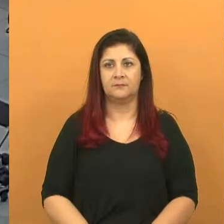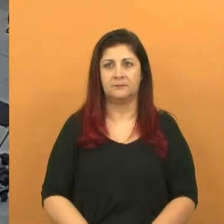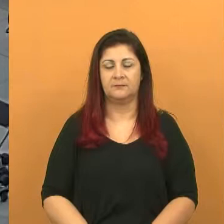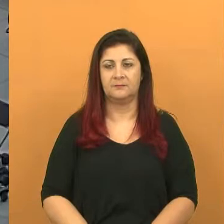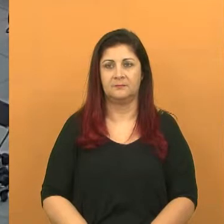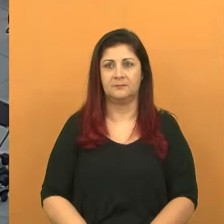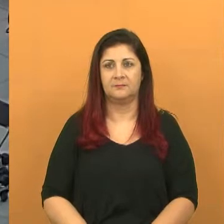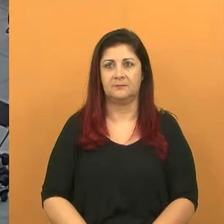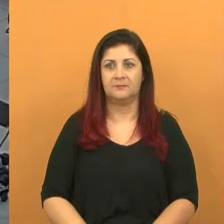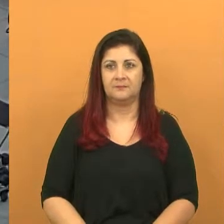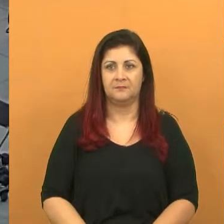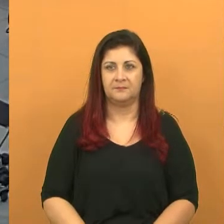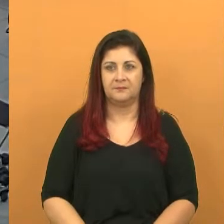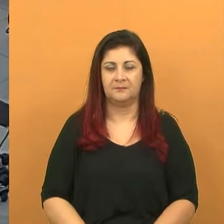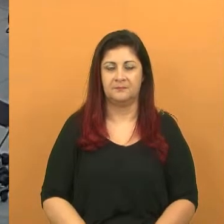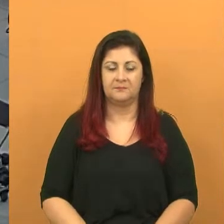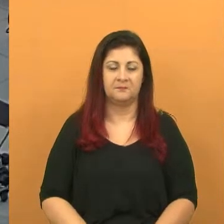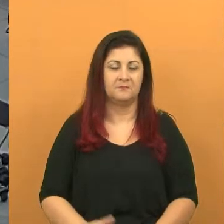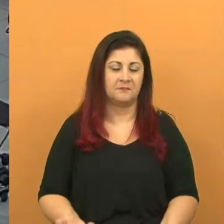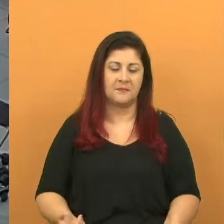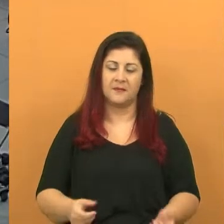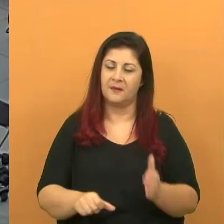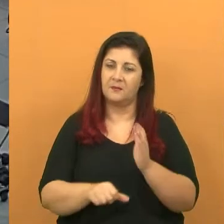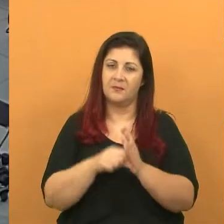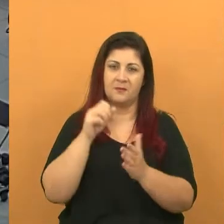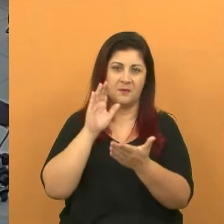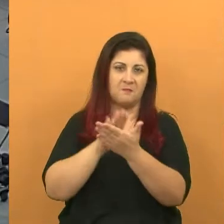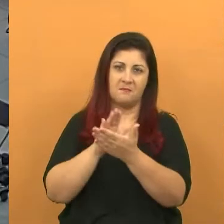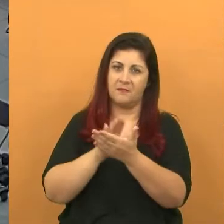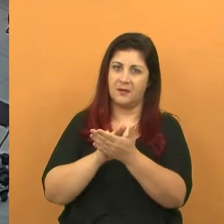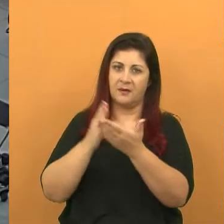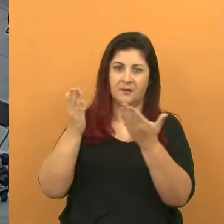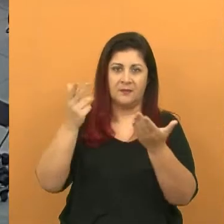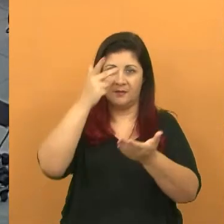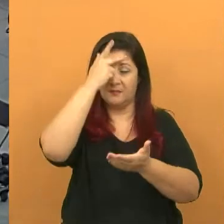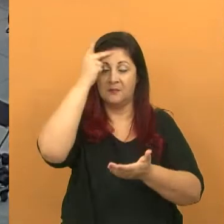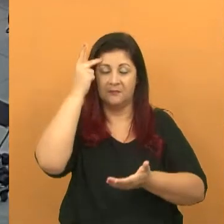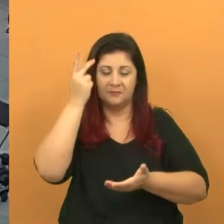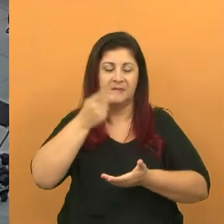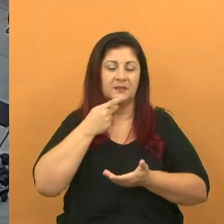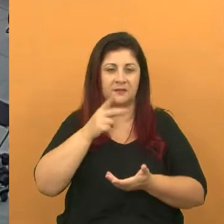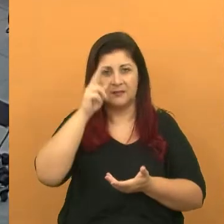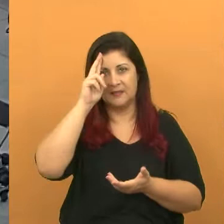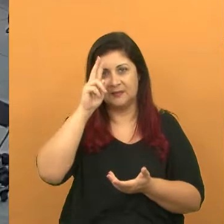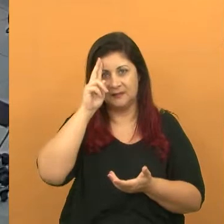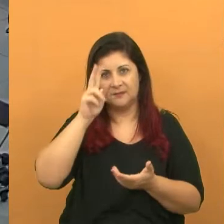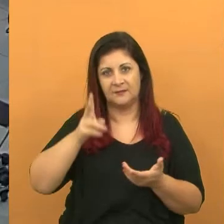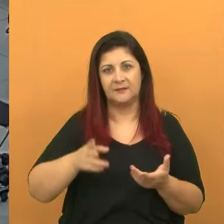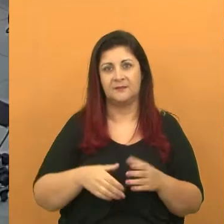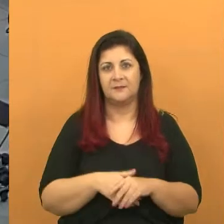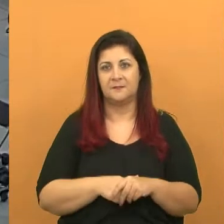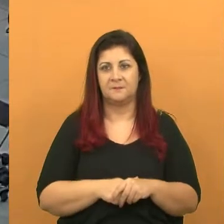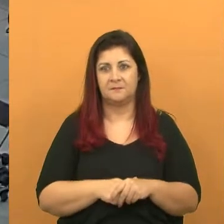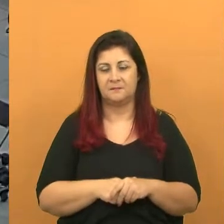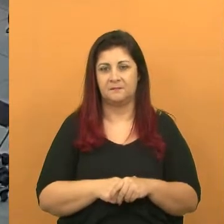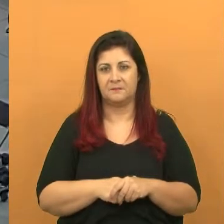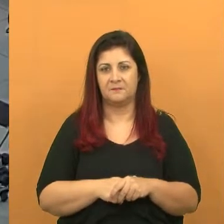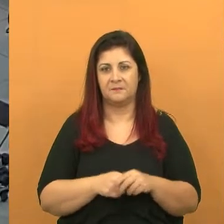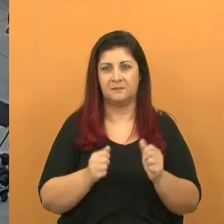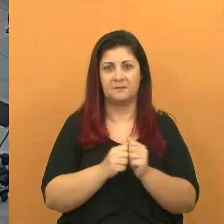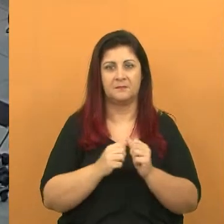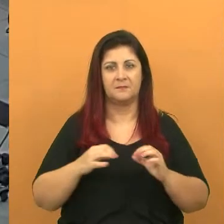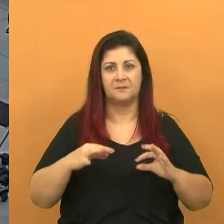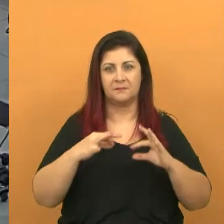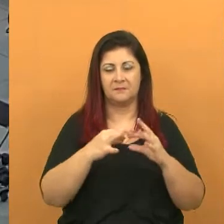Bom, parabenizar primeiro aos contadores de história, que tem uma história, né, com toda a população em todas